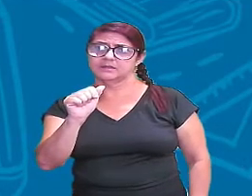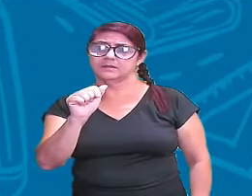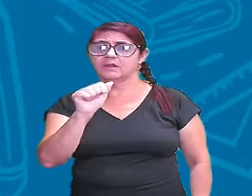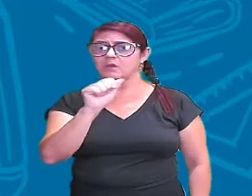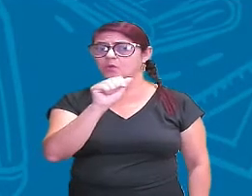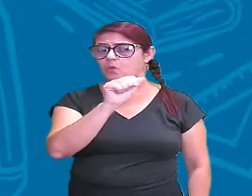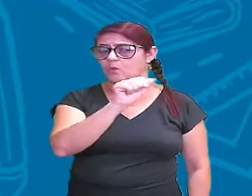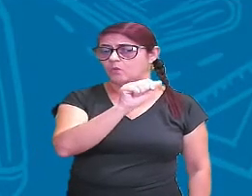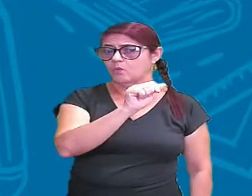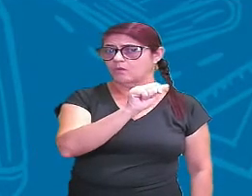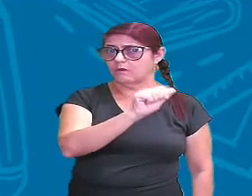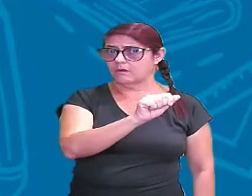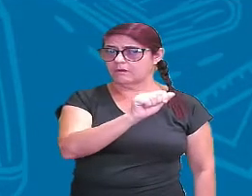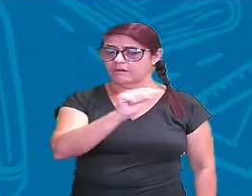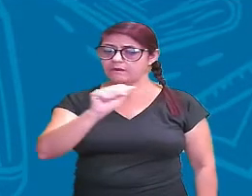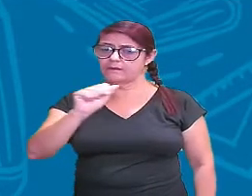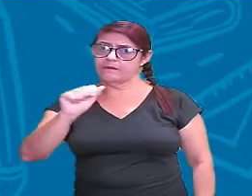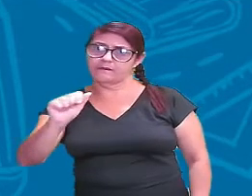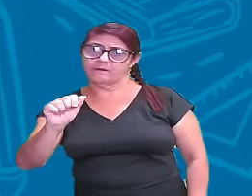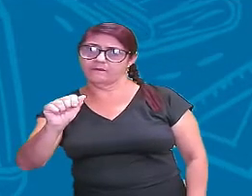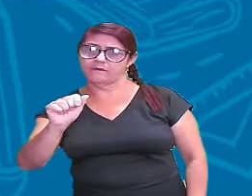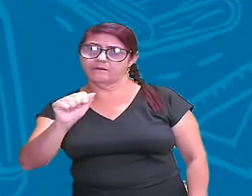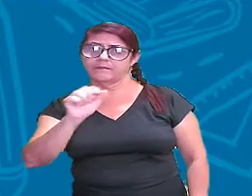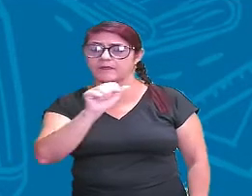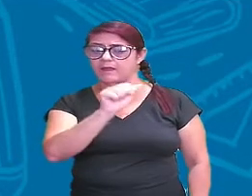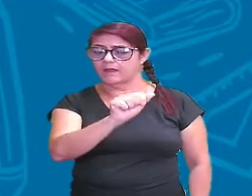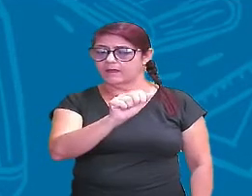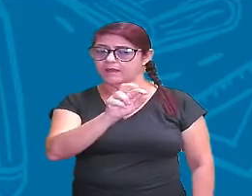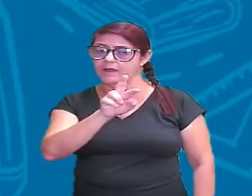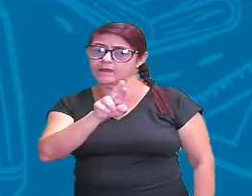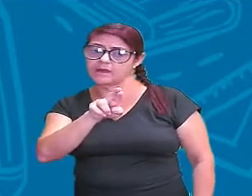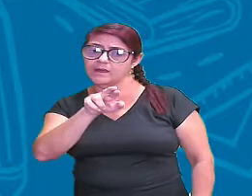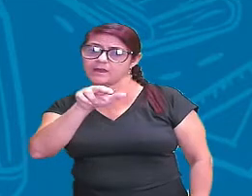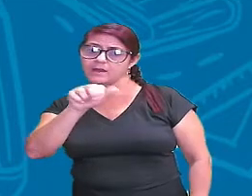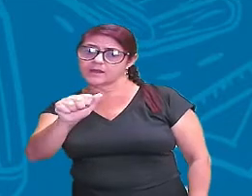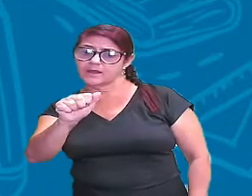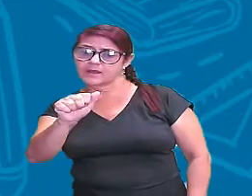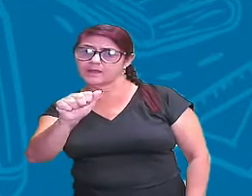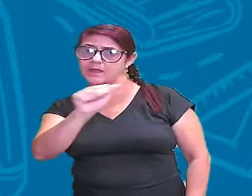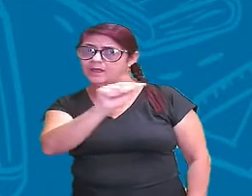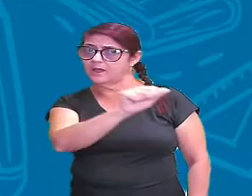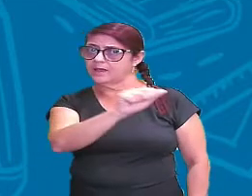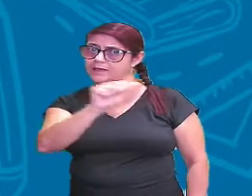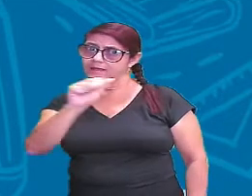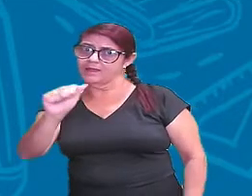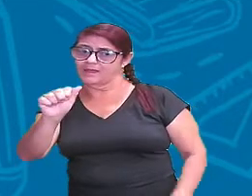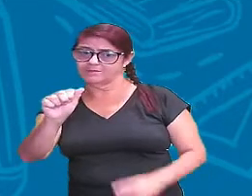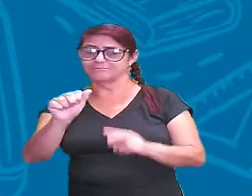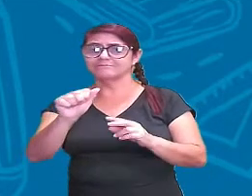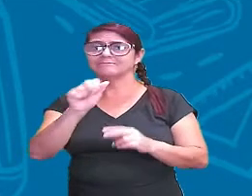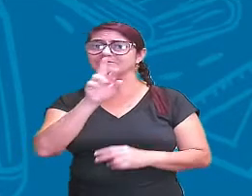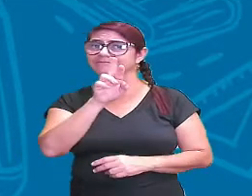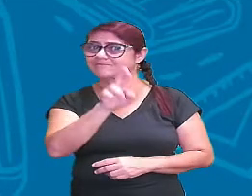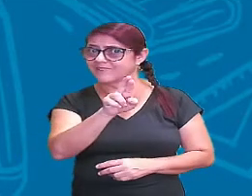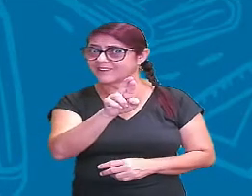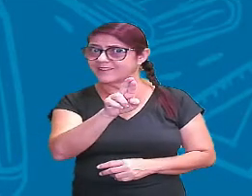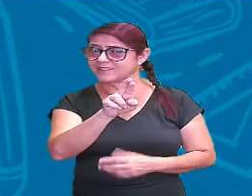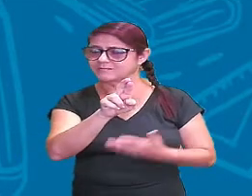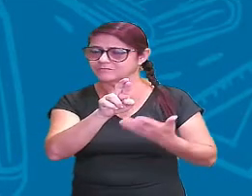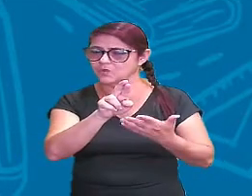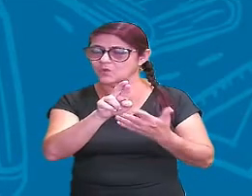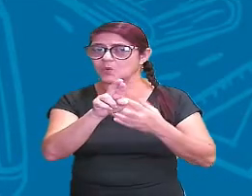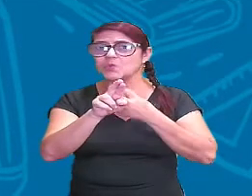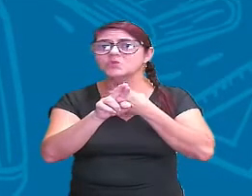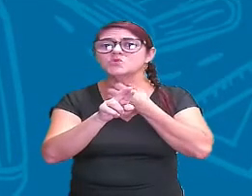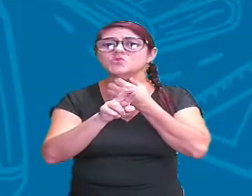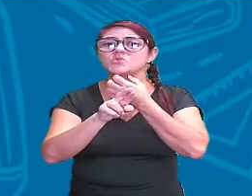o R entre as vogais ali. Não estava no início, estava no meio da palavra e o som era